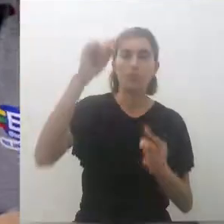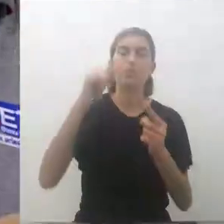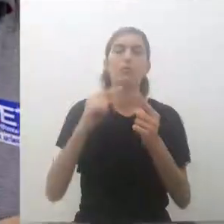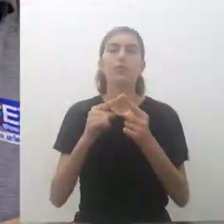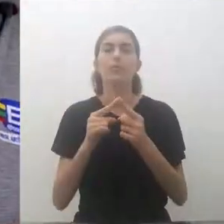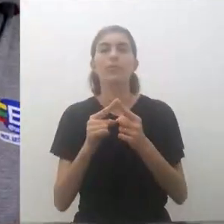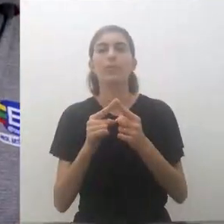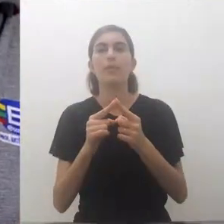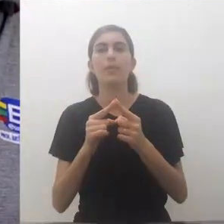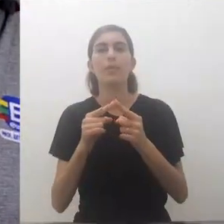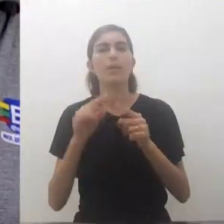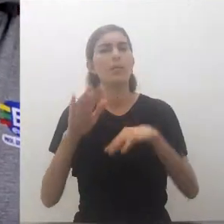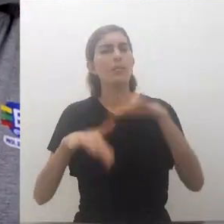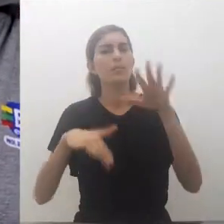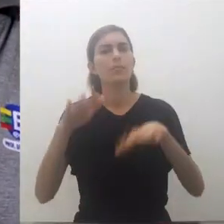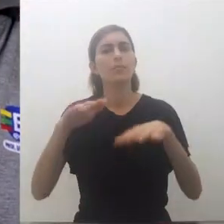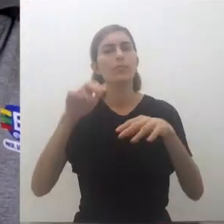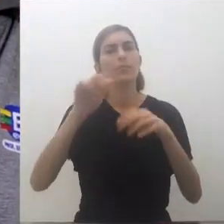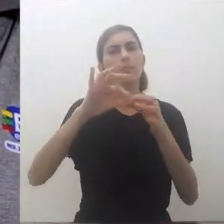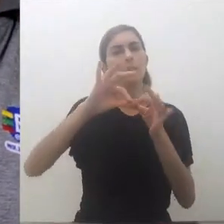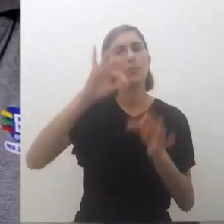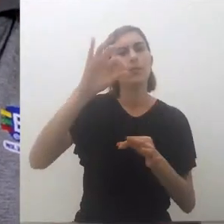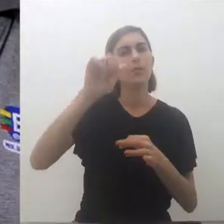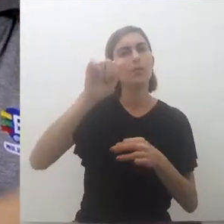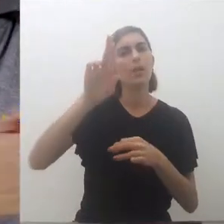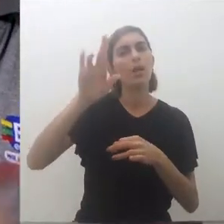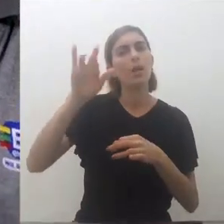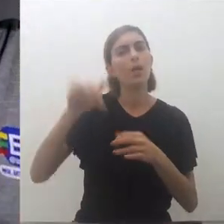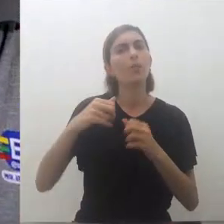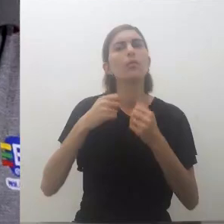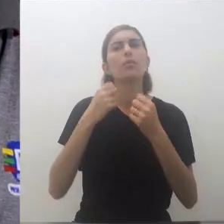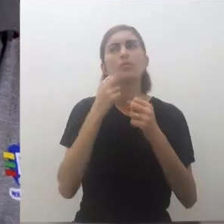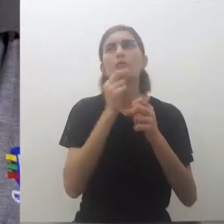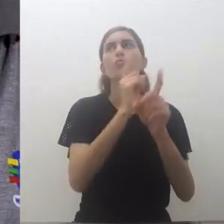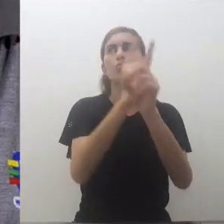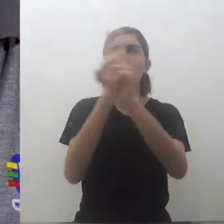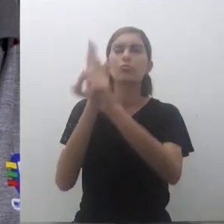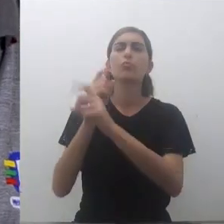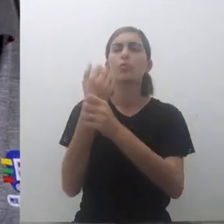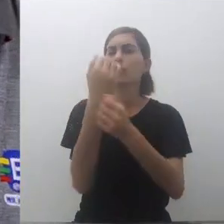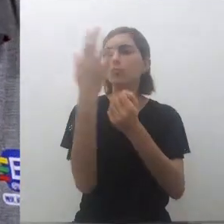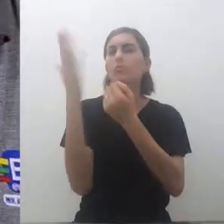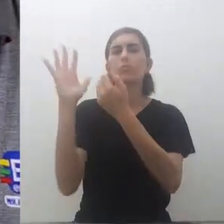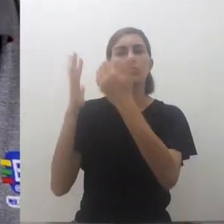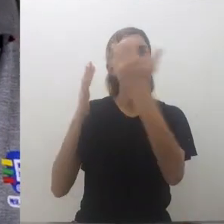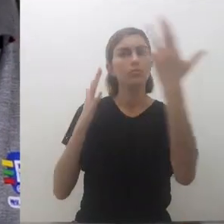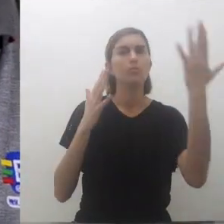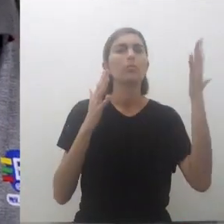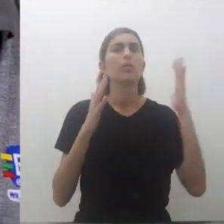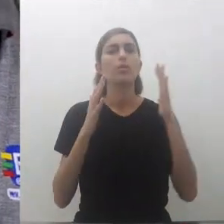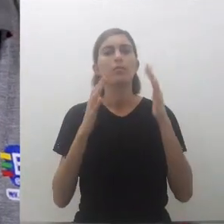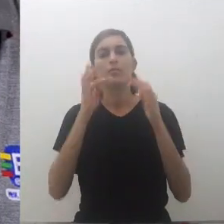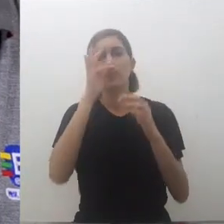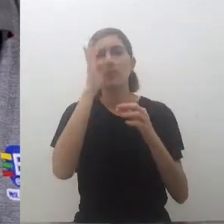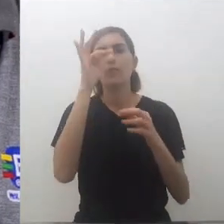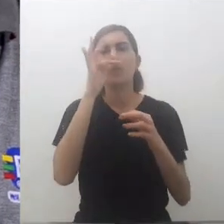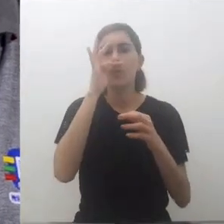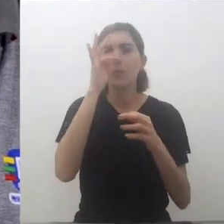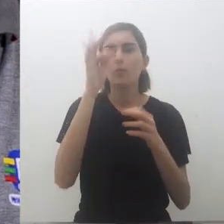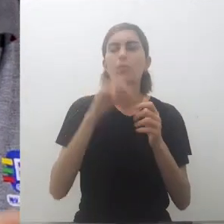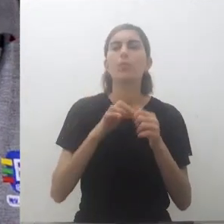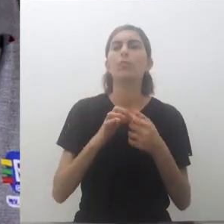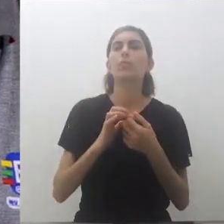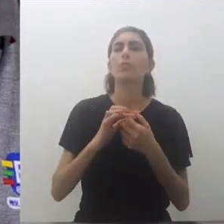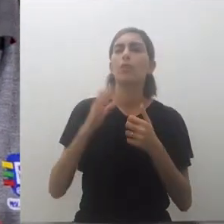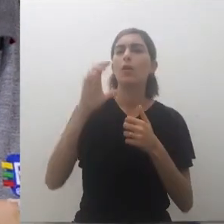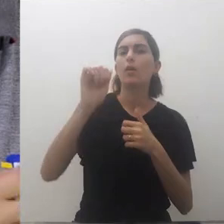A medida áurea, ela é muito presente na natureza, em vários, as flores, num caracol,